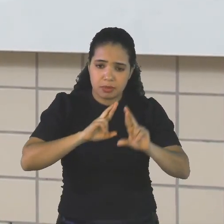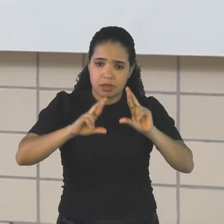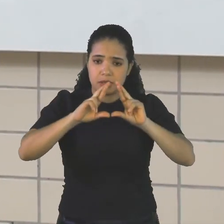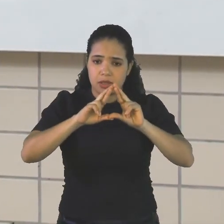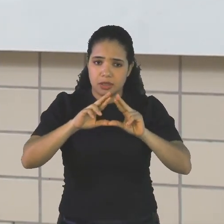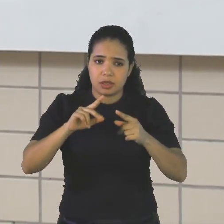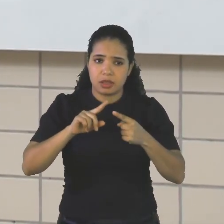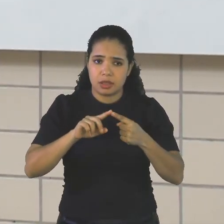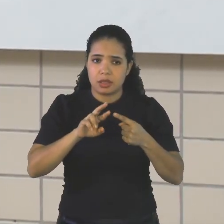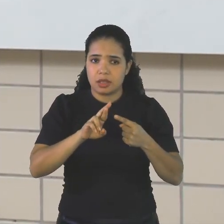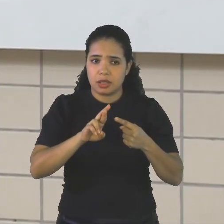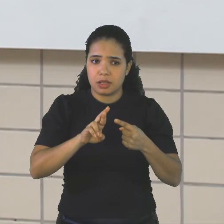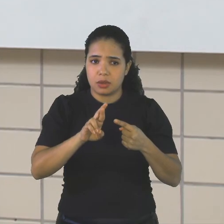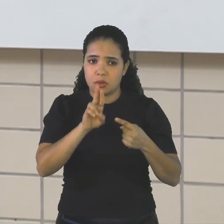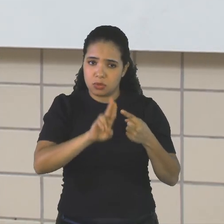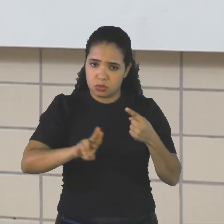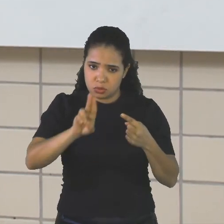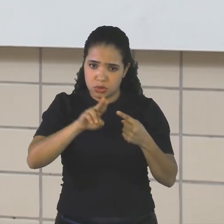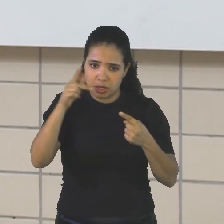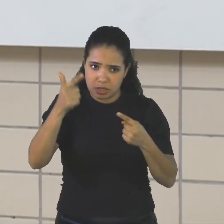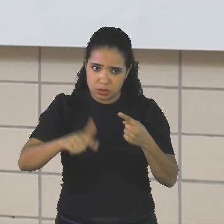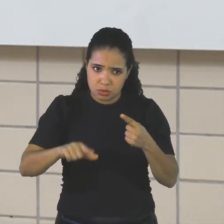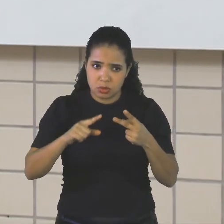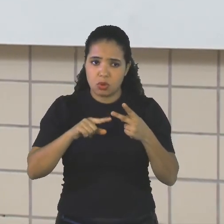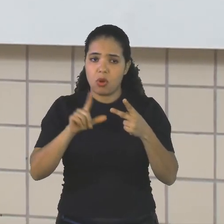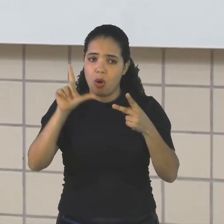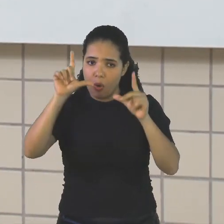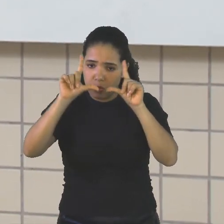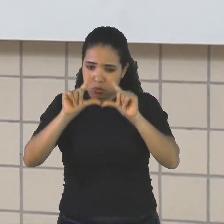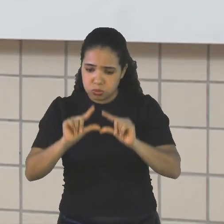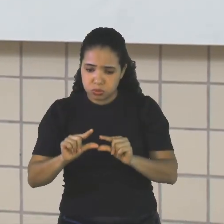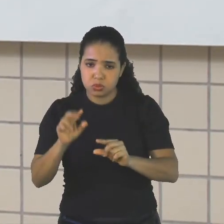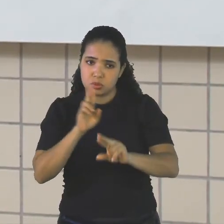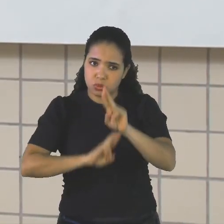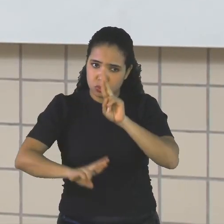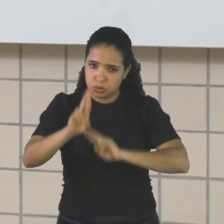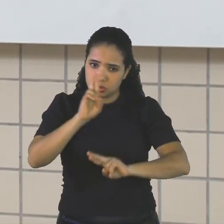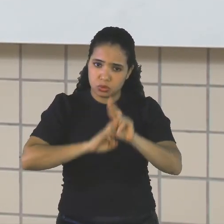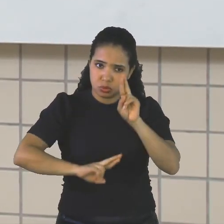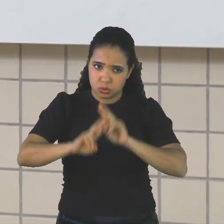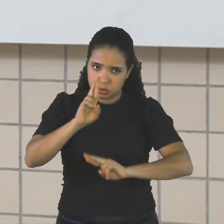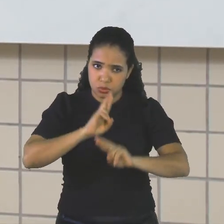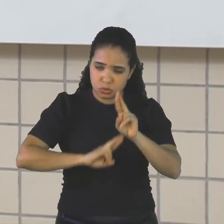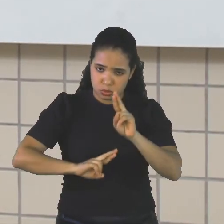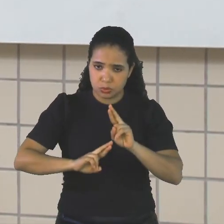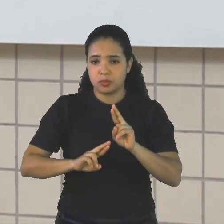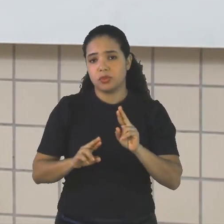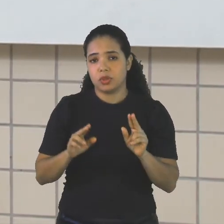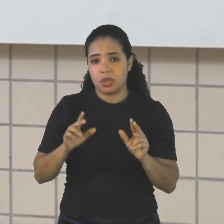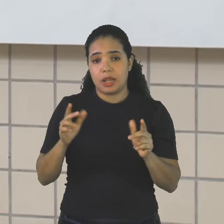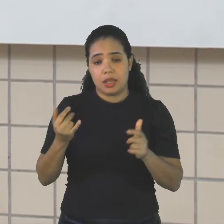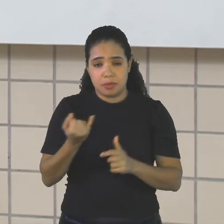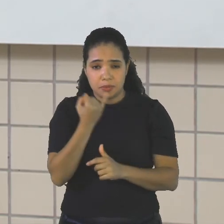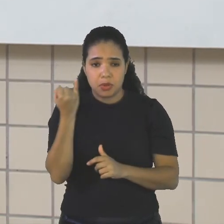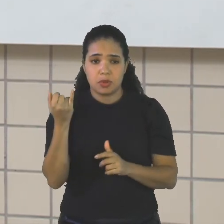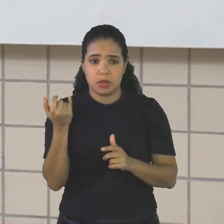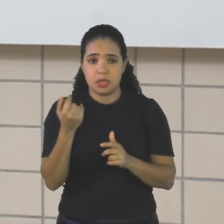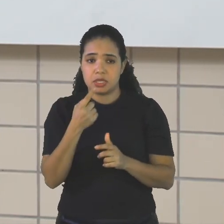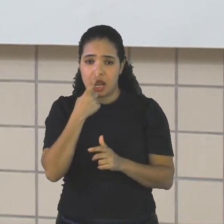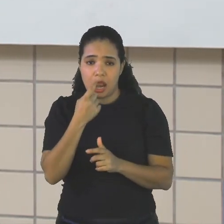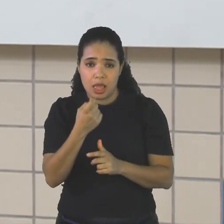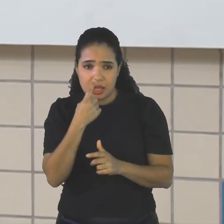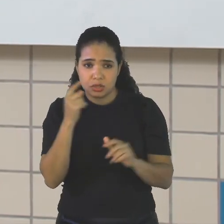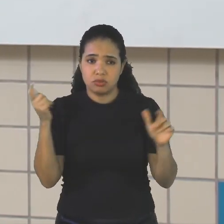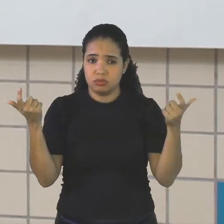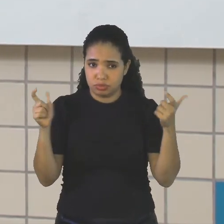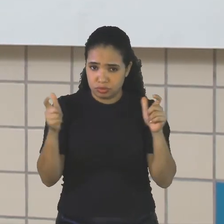é reutilizar, reduzir e reciclar, que é importante para que a gente produza menos lixo no planeta. E reduzindo, a